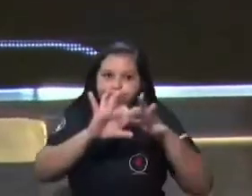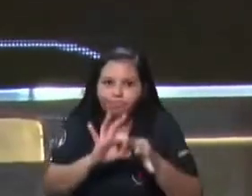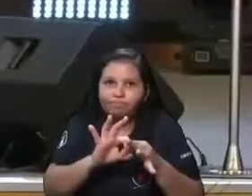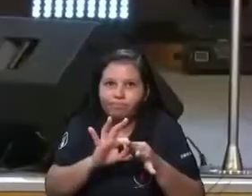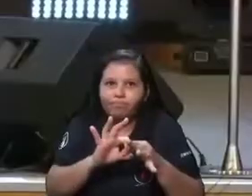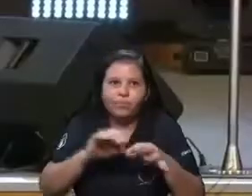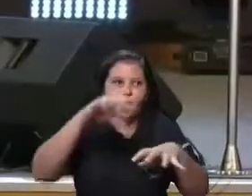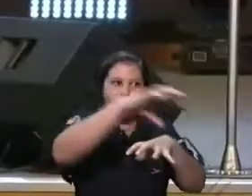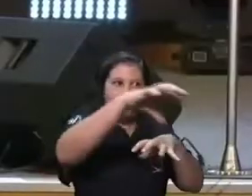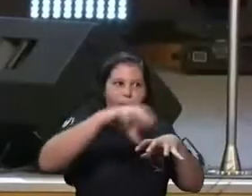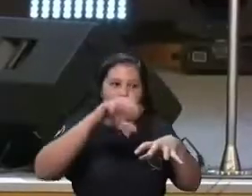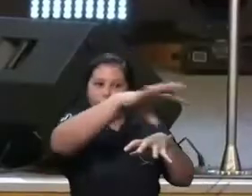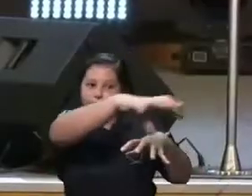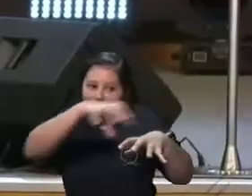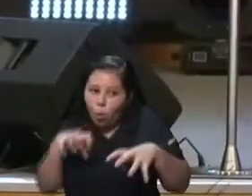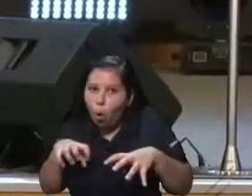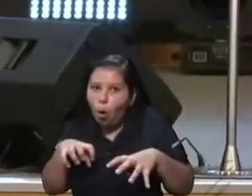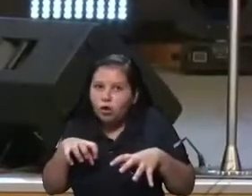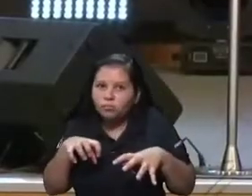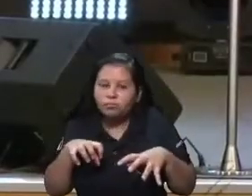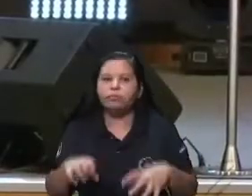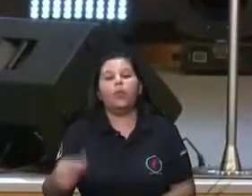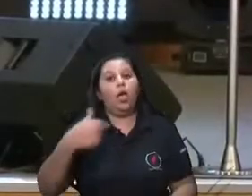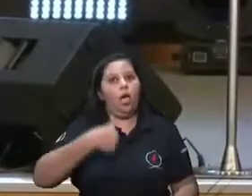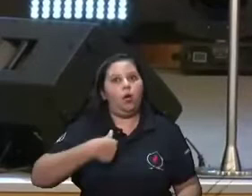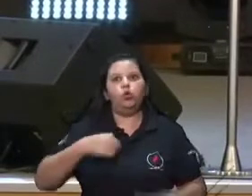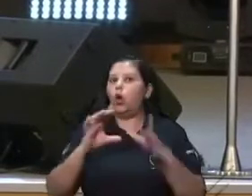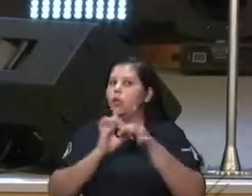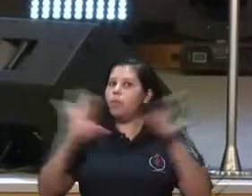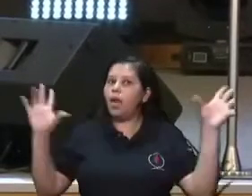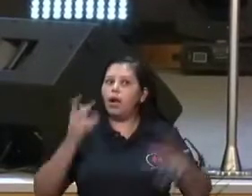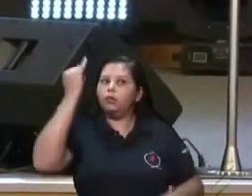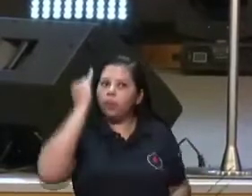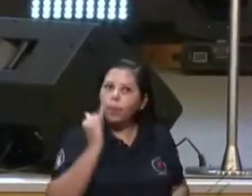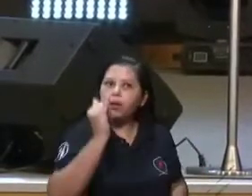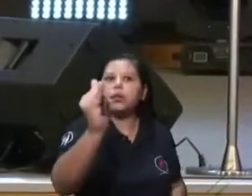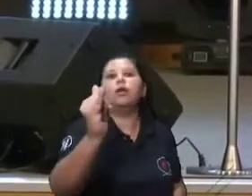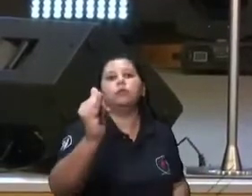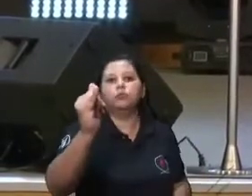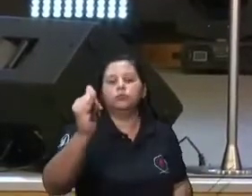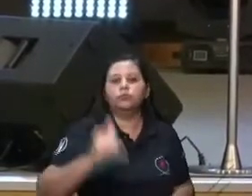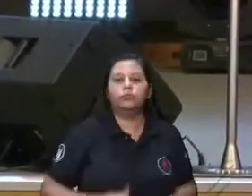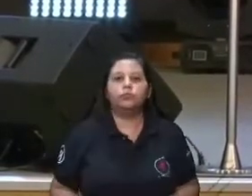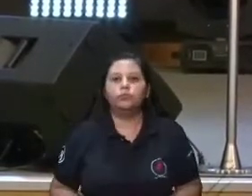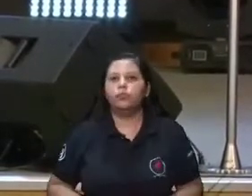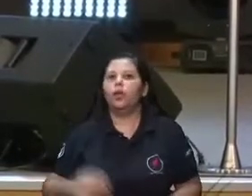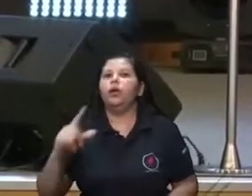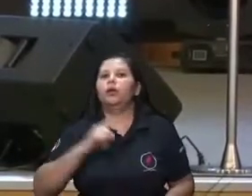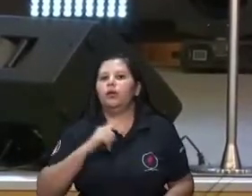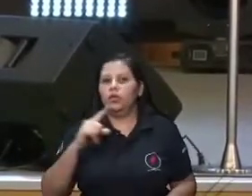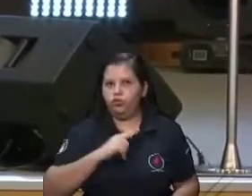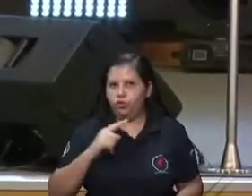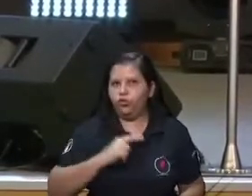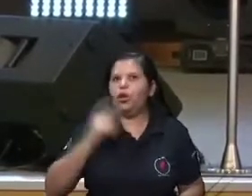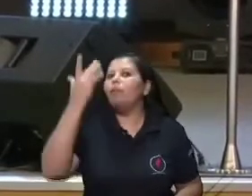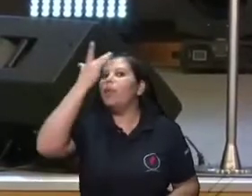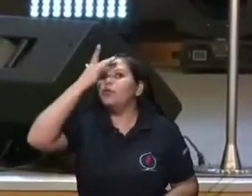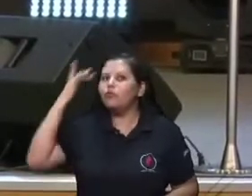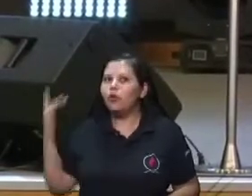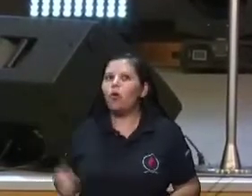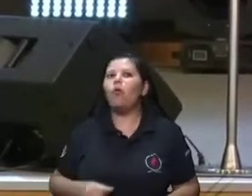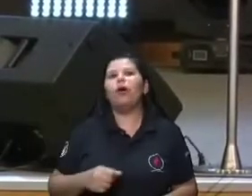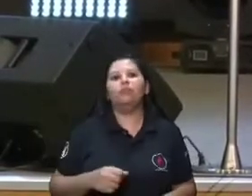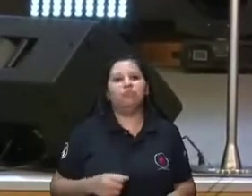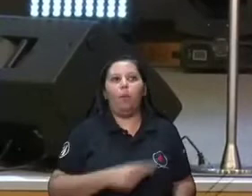Eu estou liberando uma palavra de Deus para você. Que tinha gente que ia morrer fora do